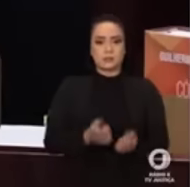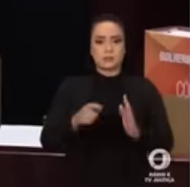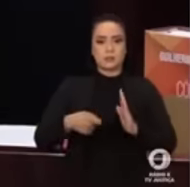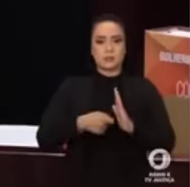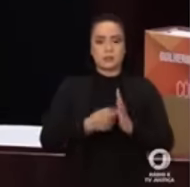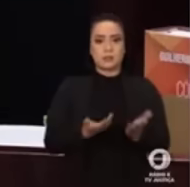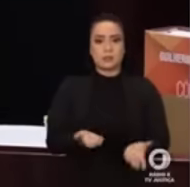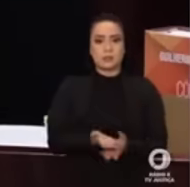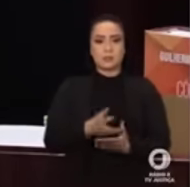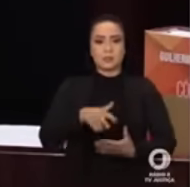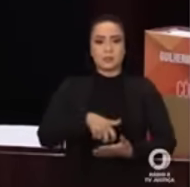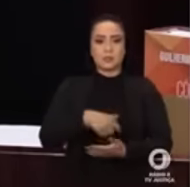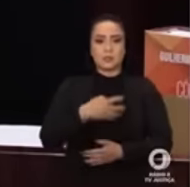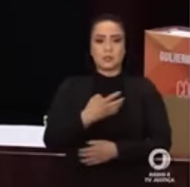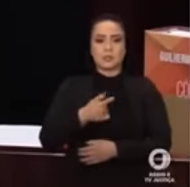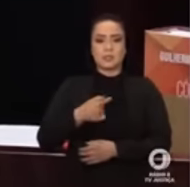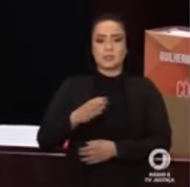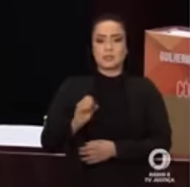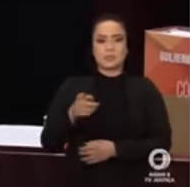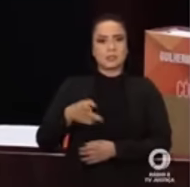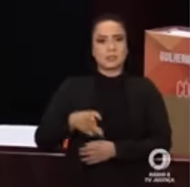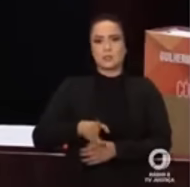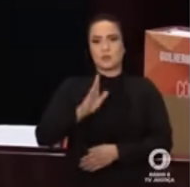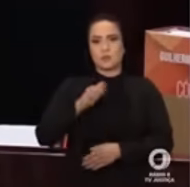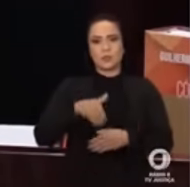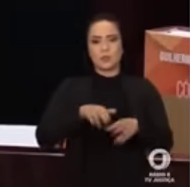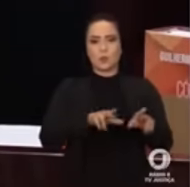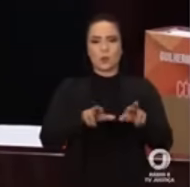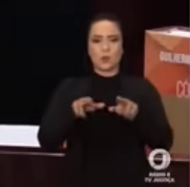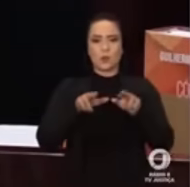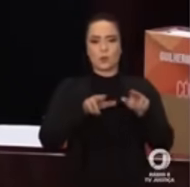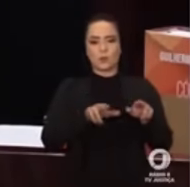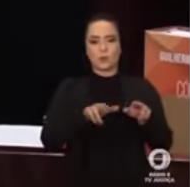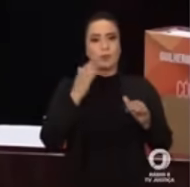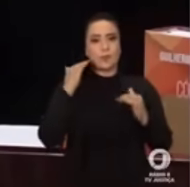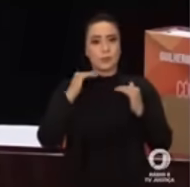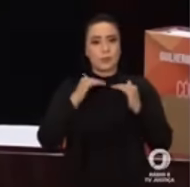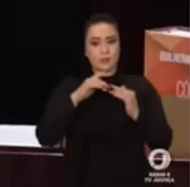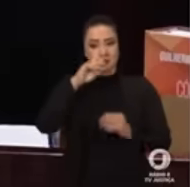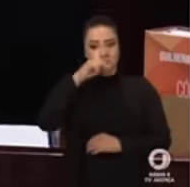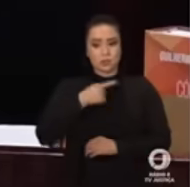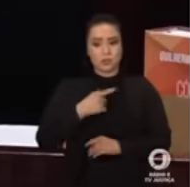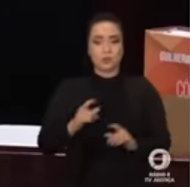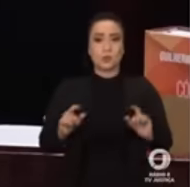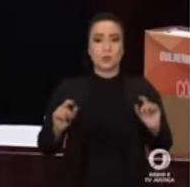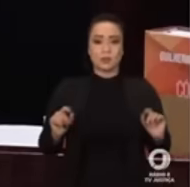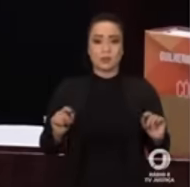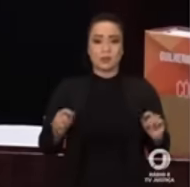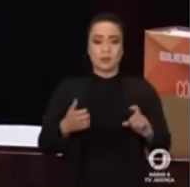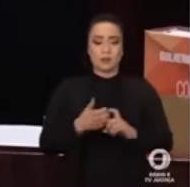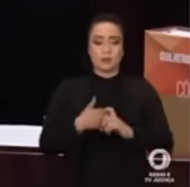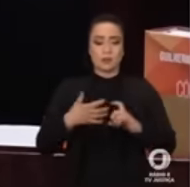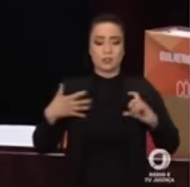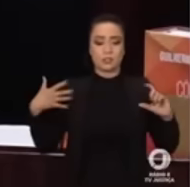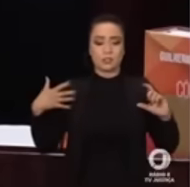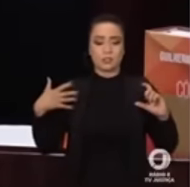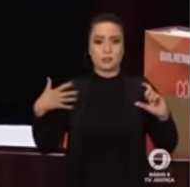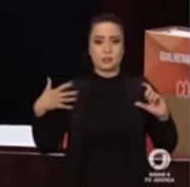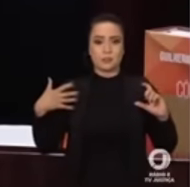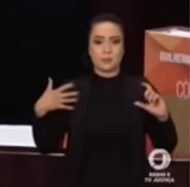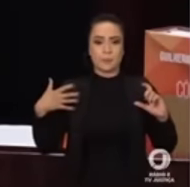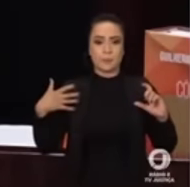penal 470. Eu sempre votei do mesmo jeito. Entendi que, pelas características